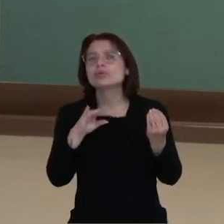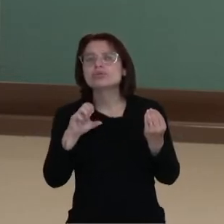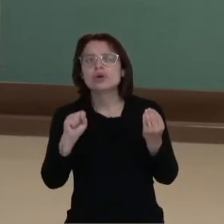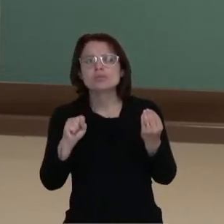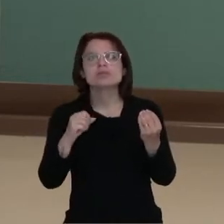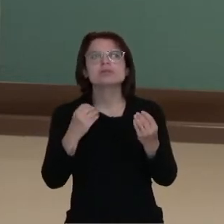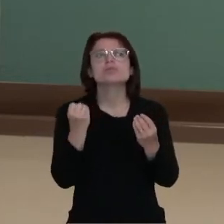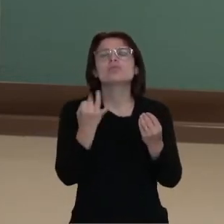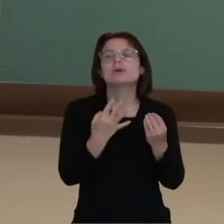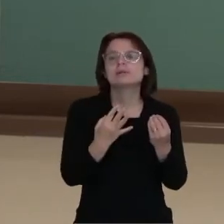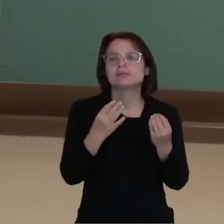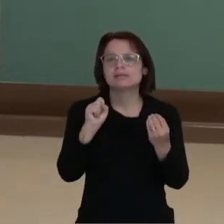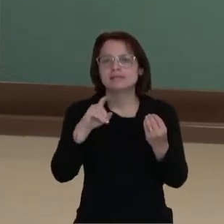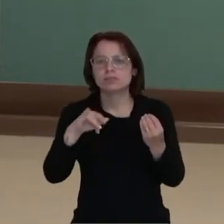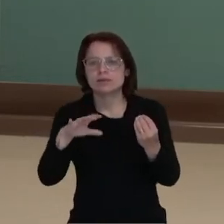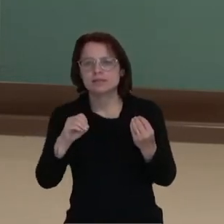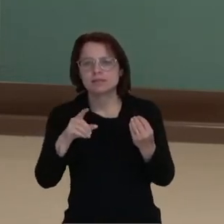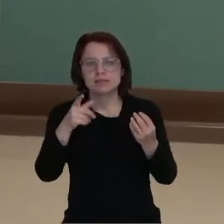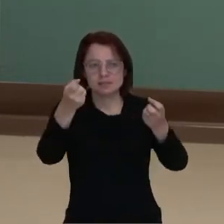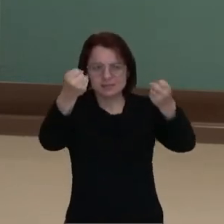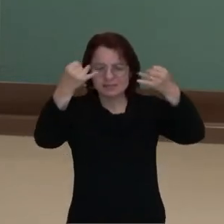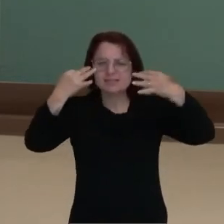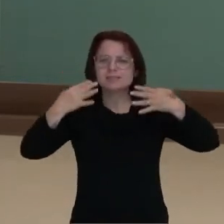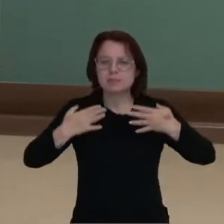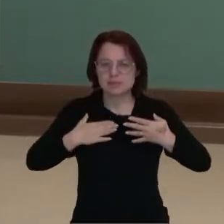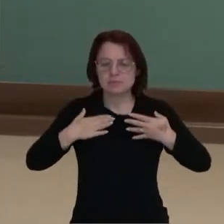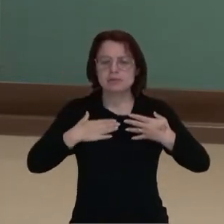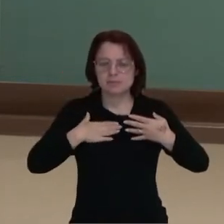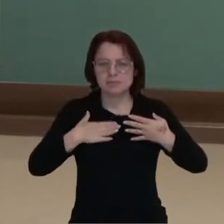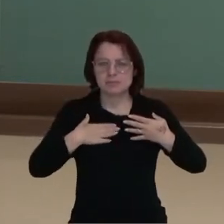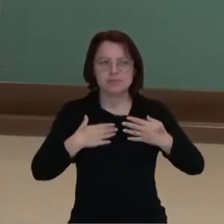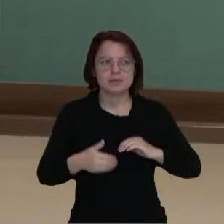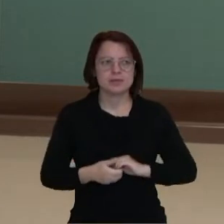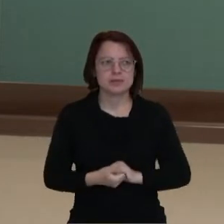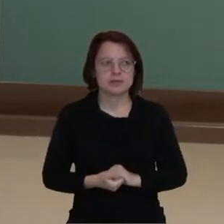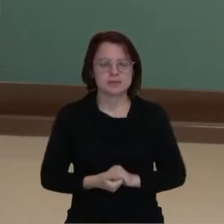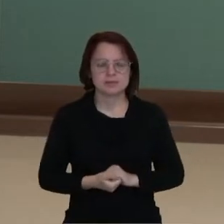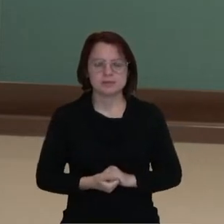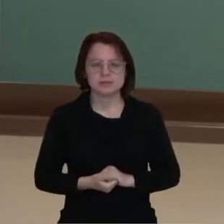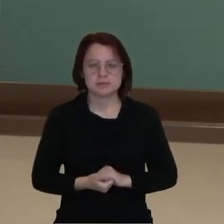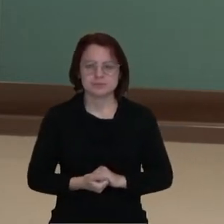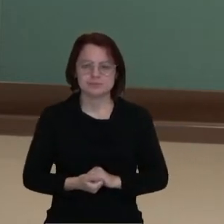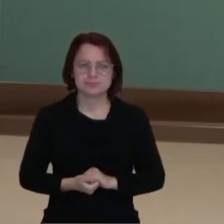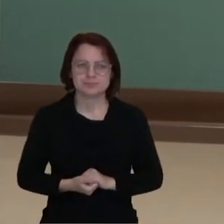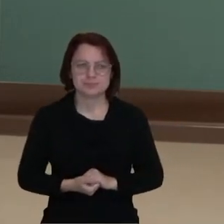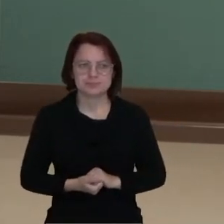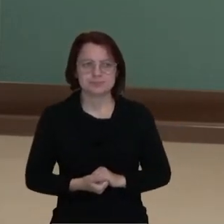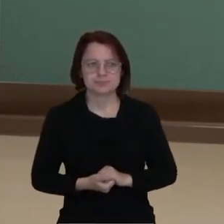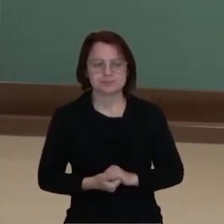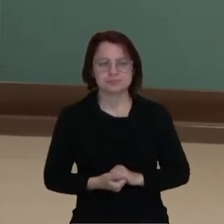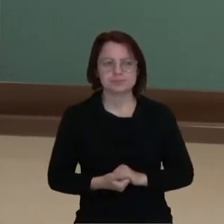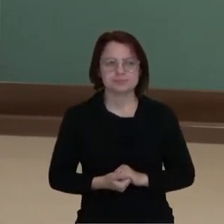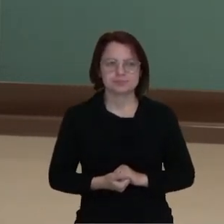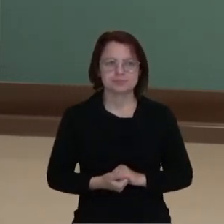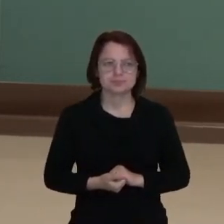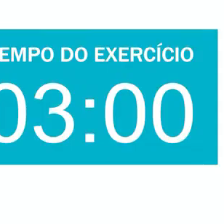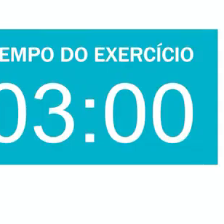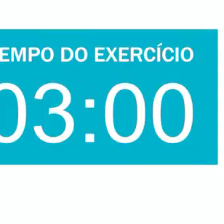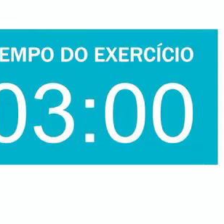sexuais? Quais as informações que os autossômicos geram e os sexuais geram? Vou dar um tempinho para vocês pensarem e eu já volto com a